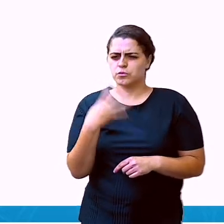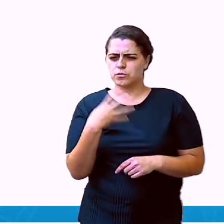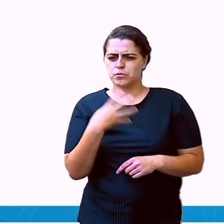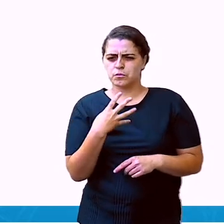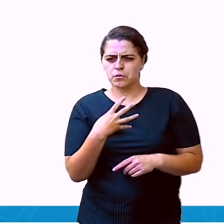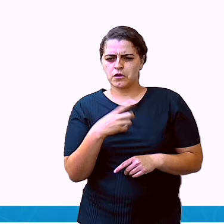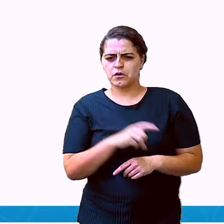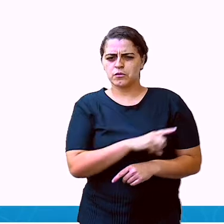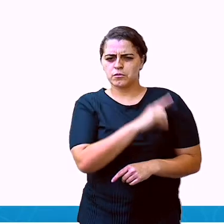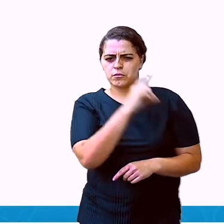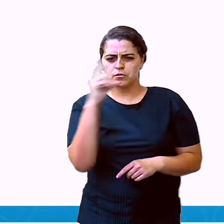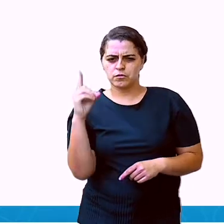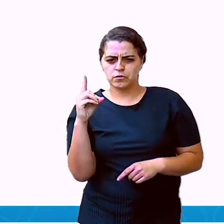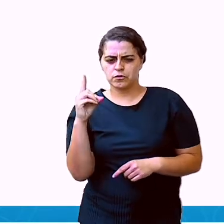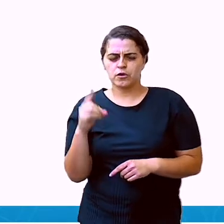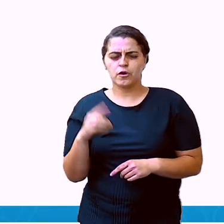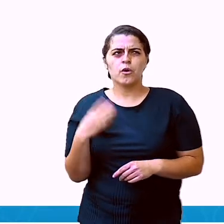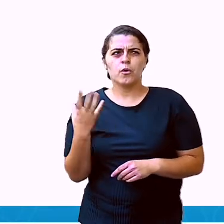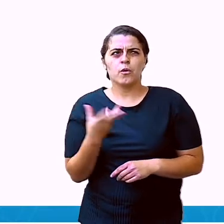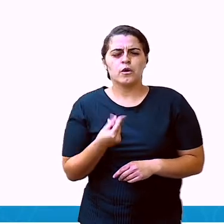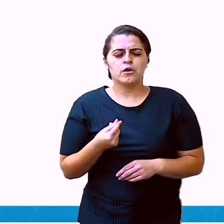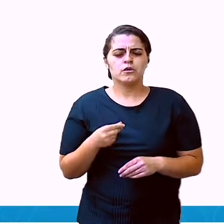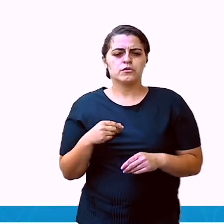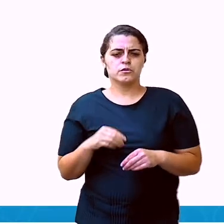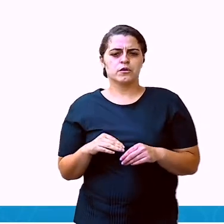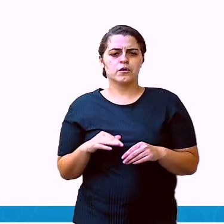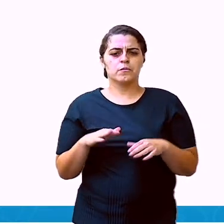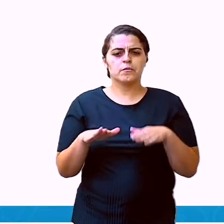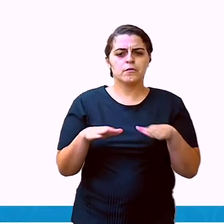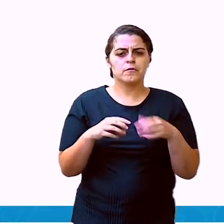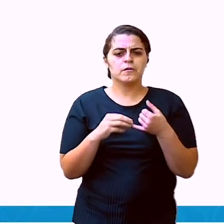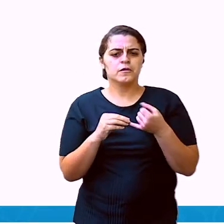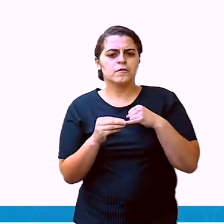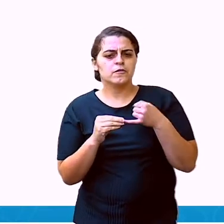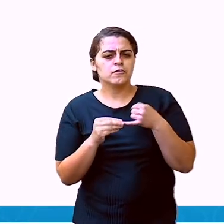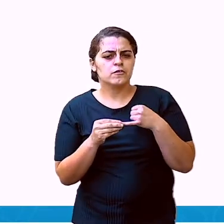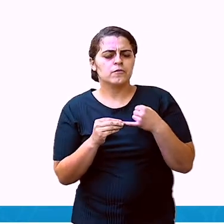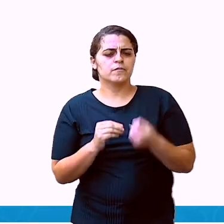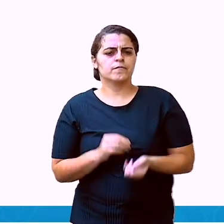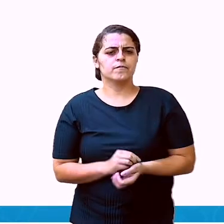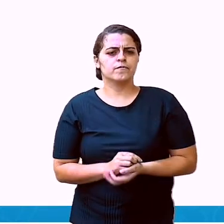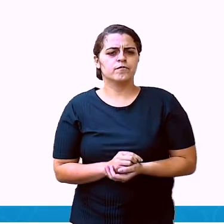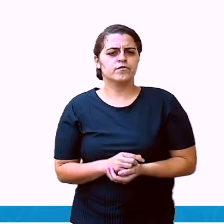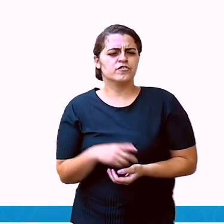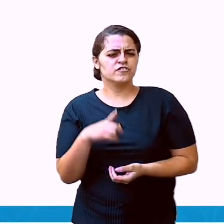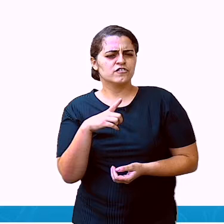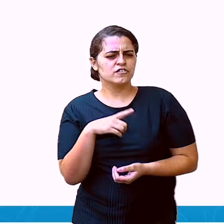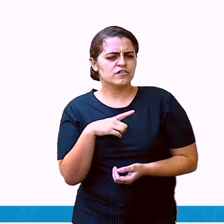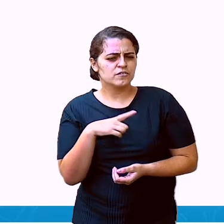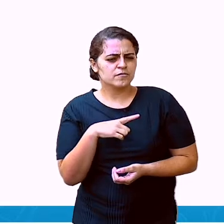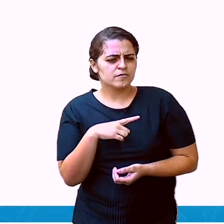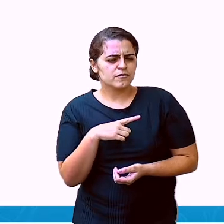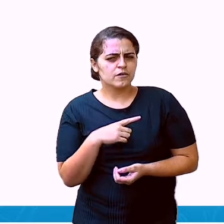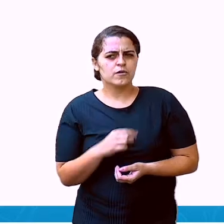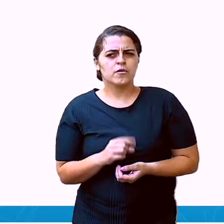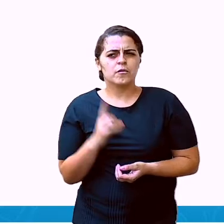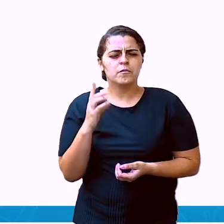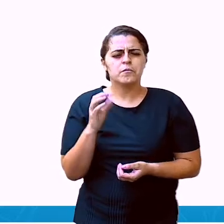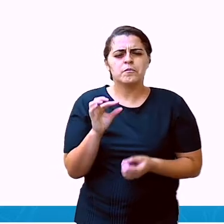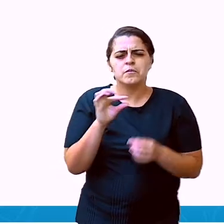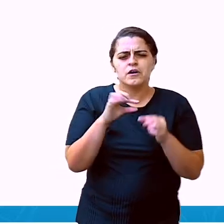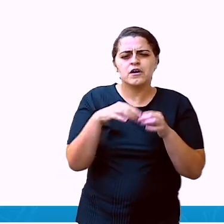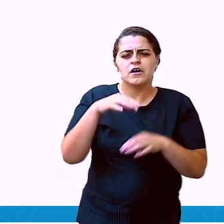quarto dia, quando eu movimentei o feijão, tinha